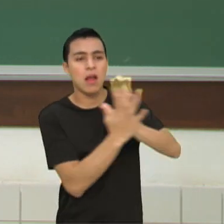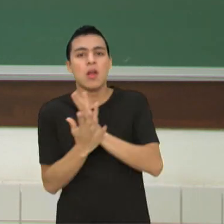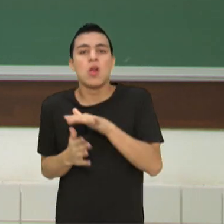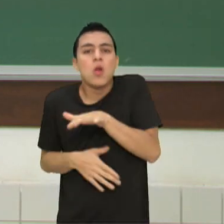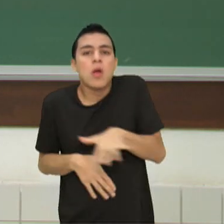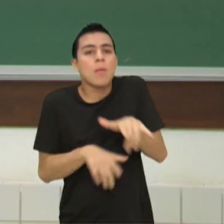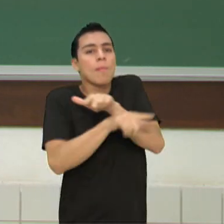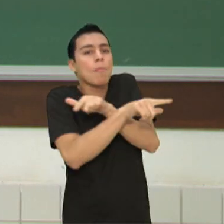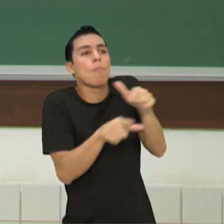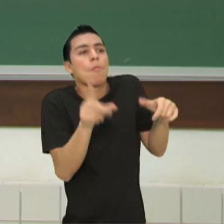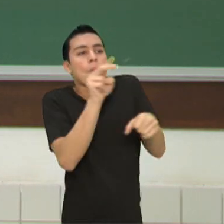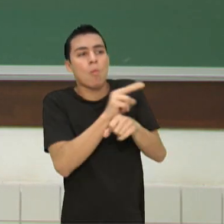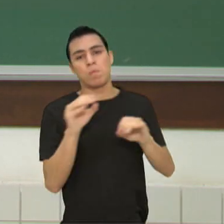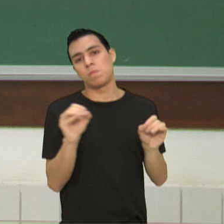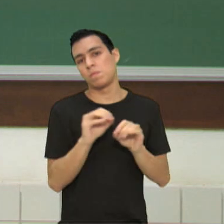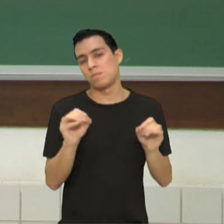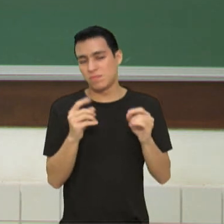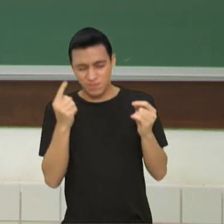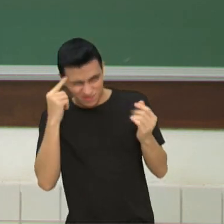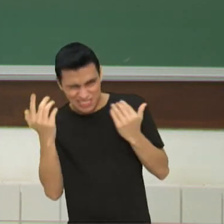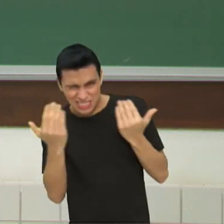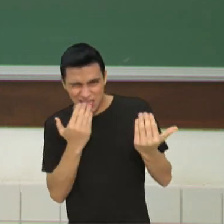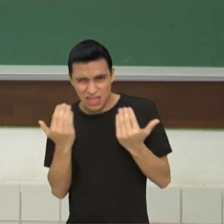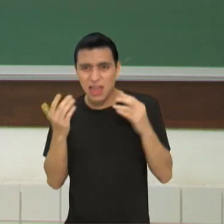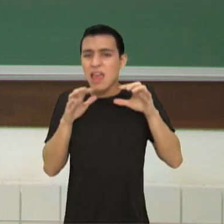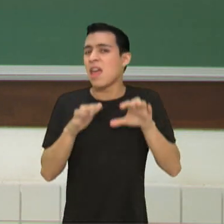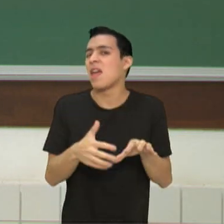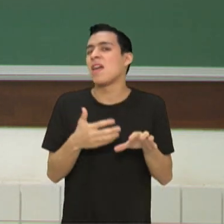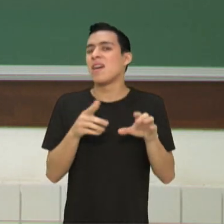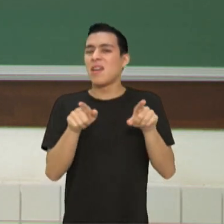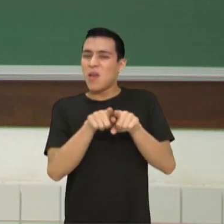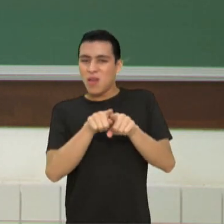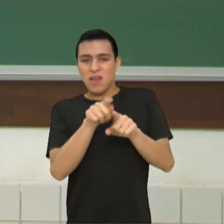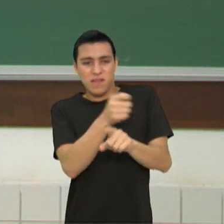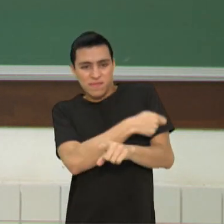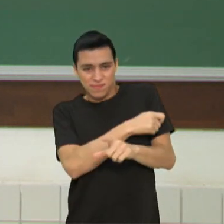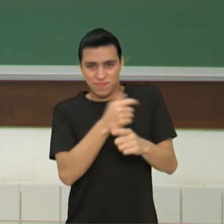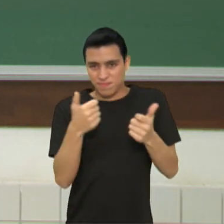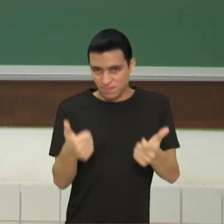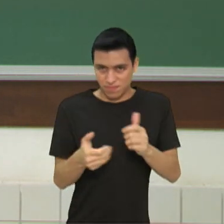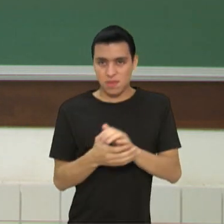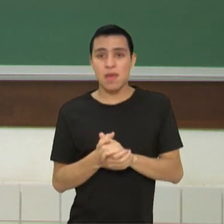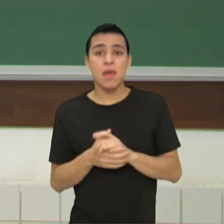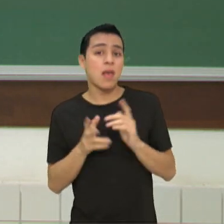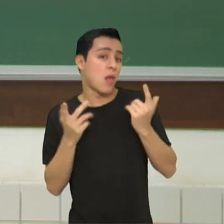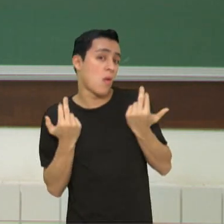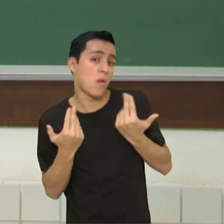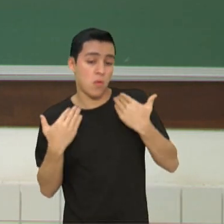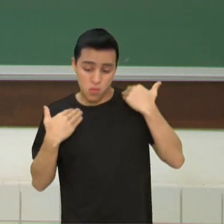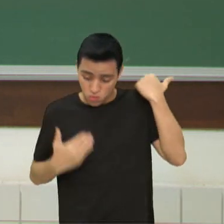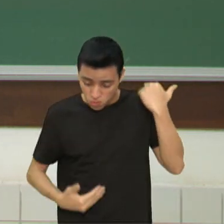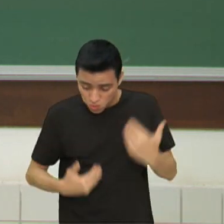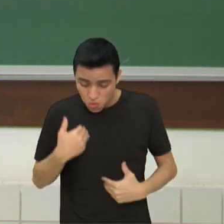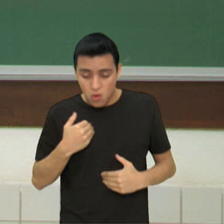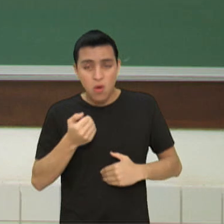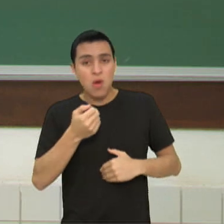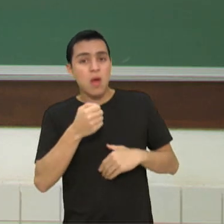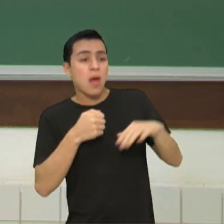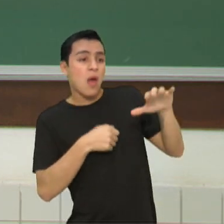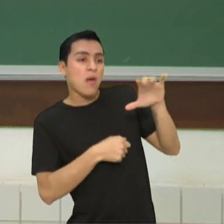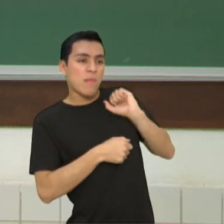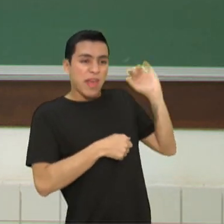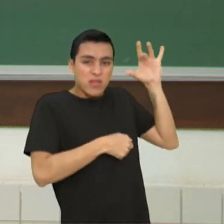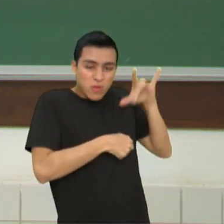ambiente totalmente desprevenido. É isso que a vacina faz. É isso que acontece no nosso corpo quando a gente pega uma doença uma